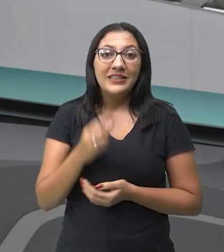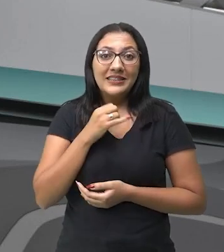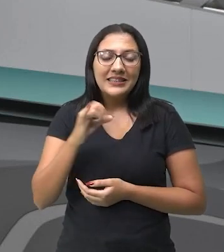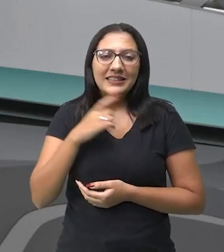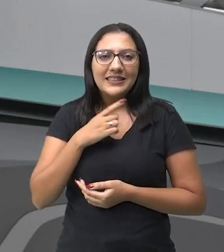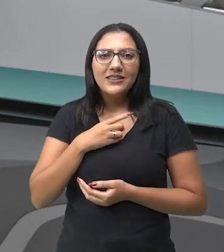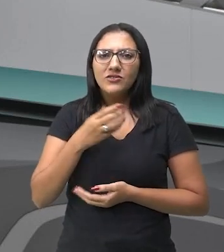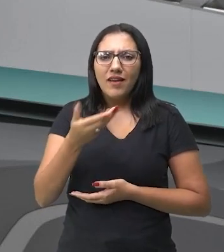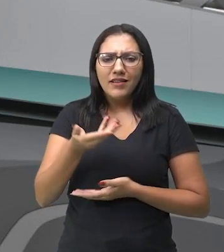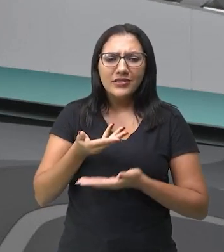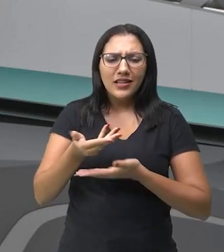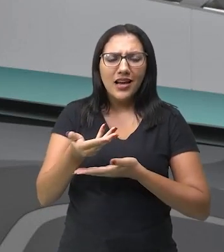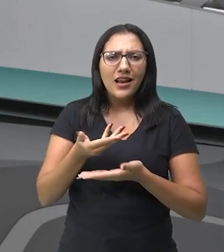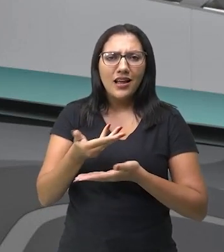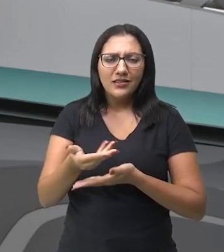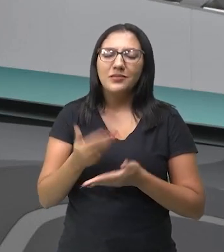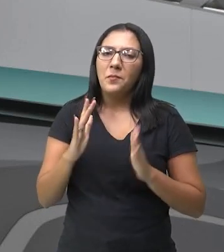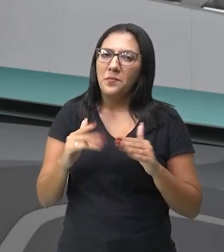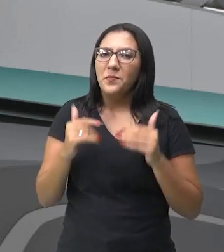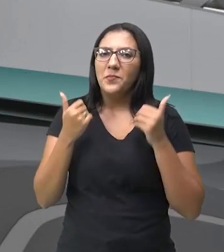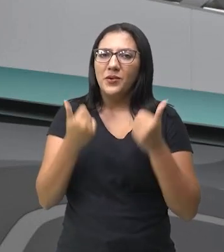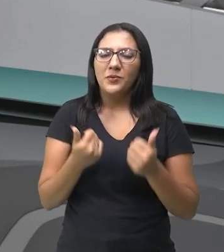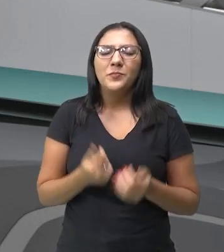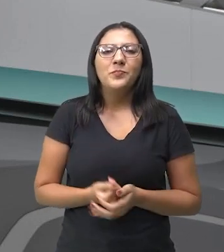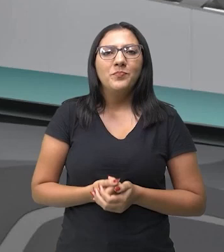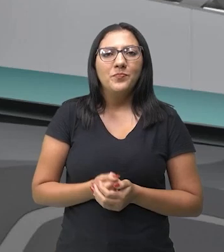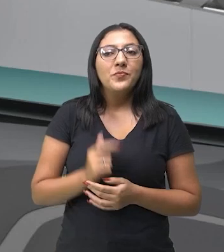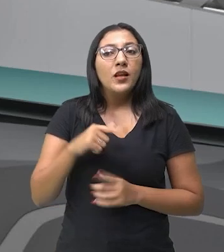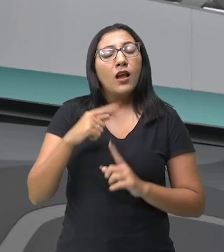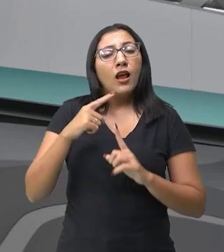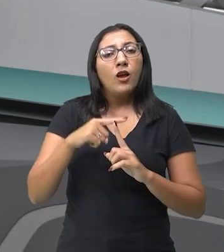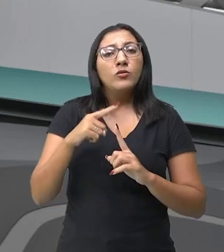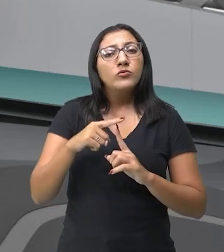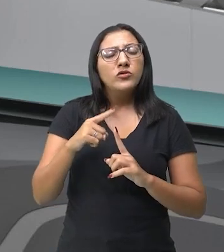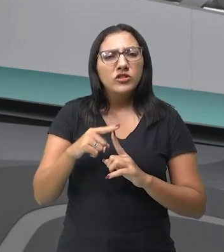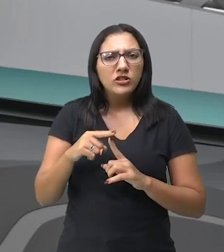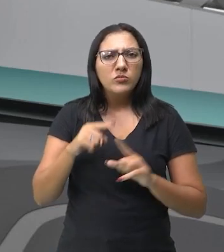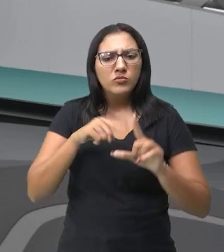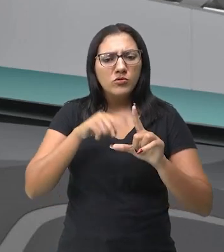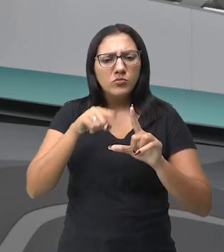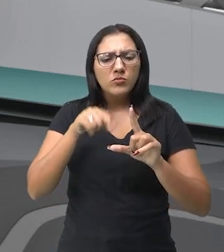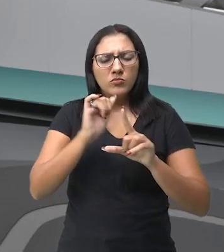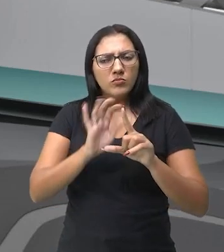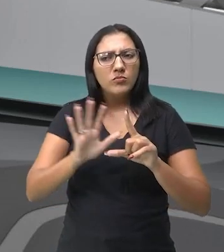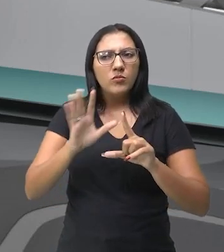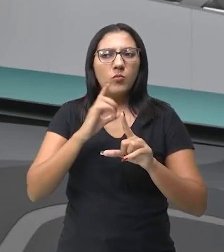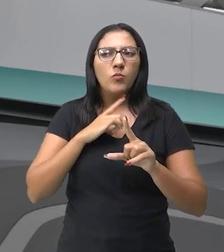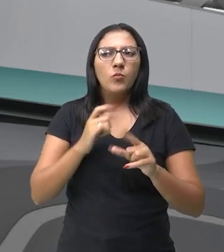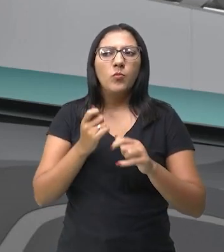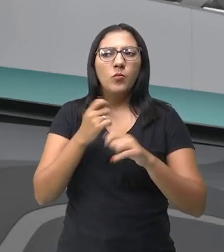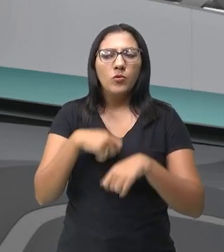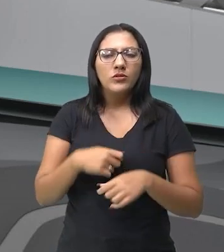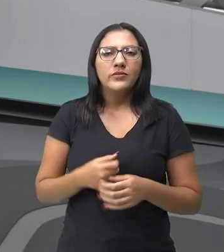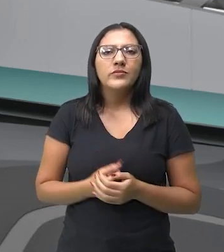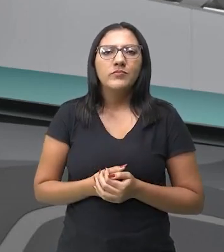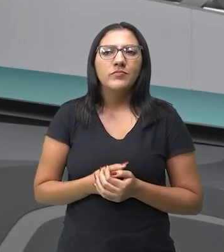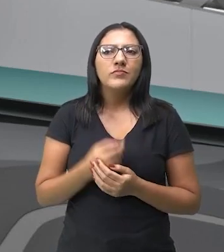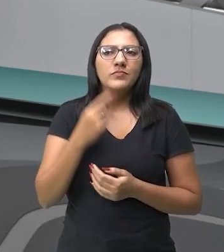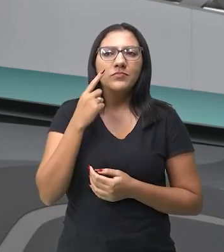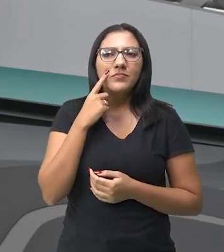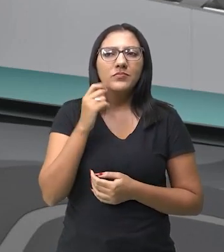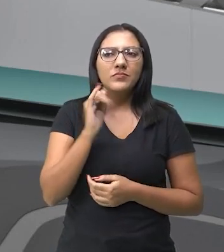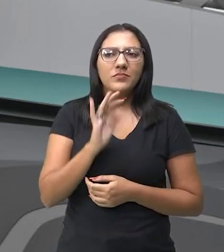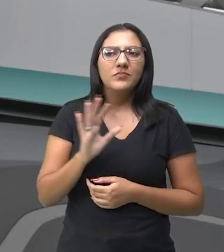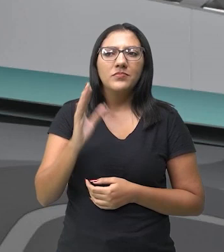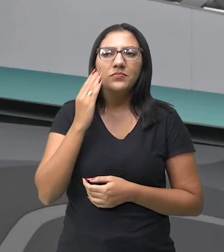Na próxima tela a gente tem justamente, são os infográficos interativos e eles vão trazer informação, mas